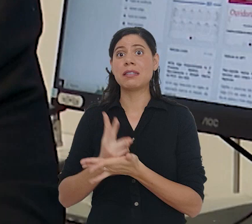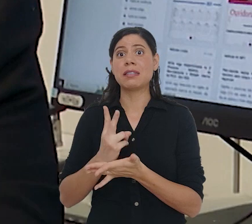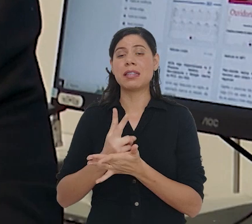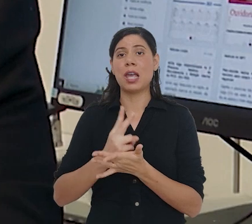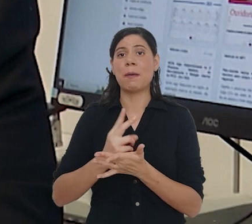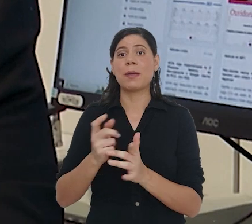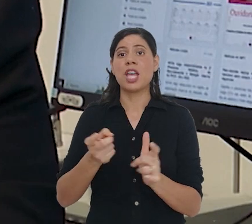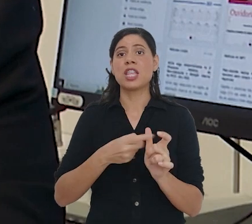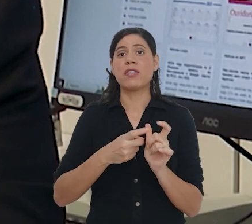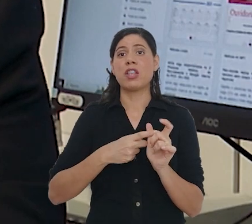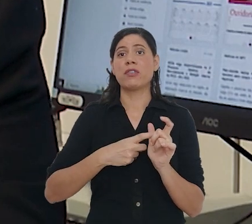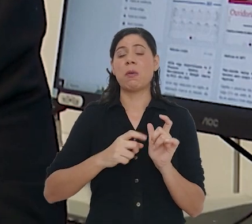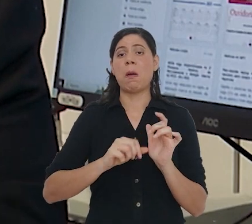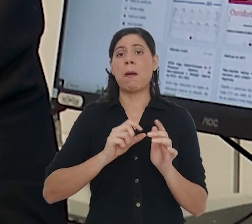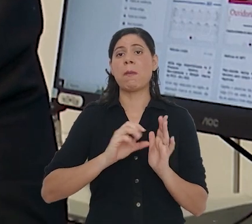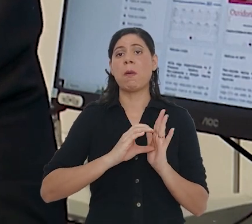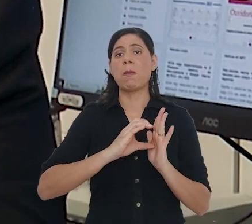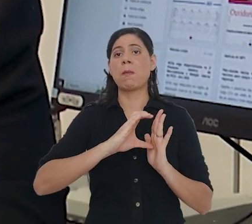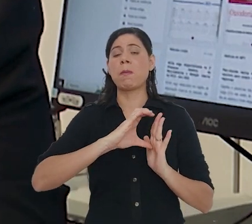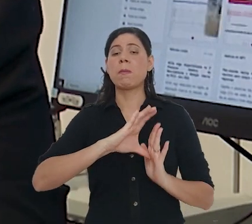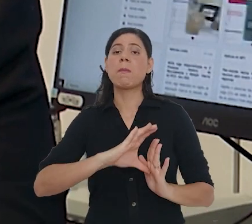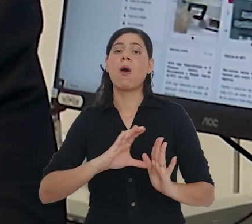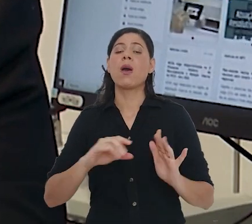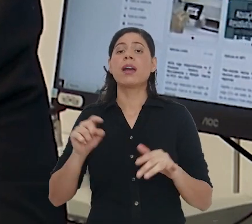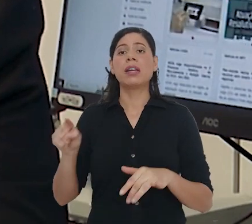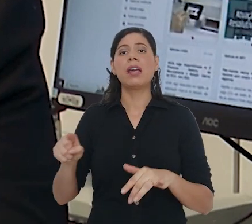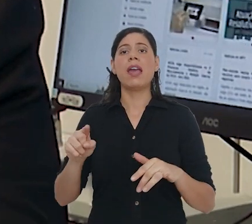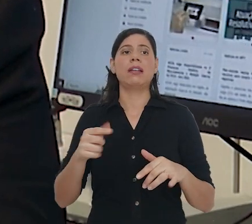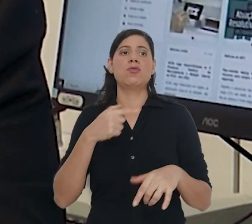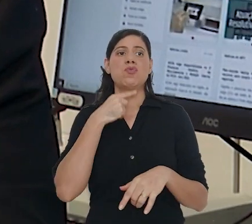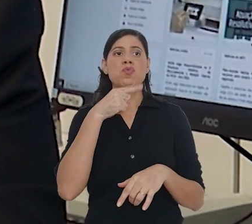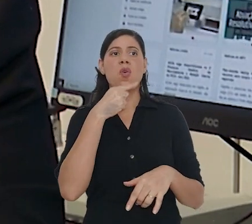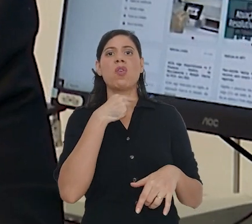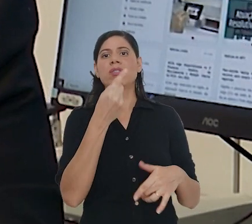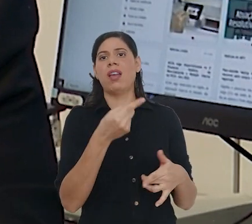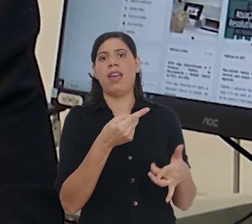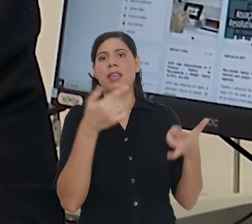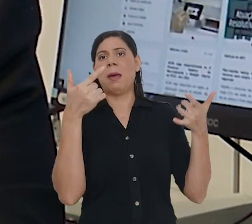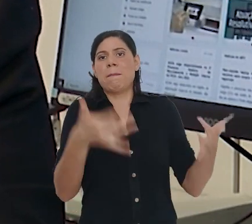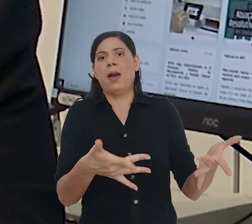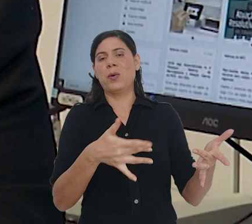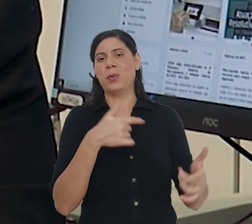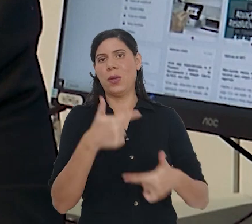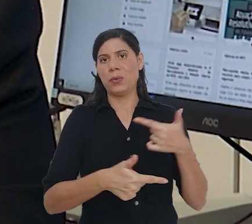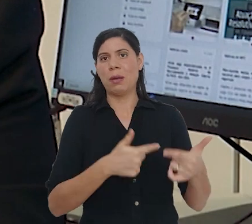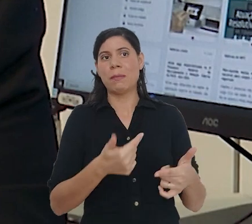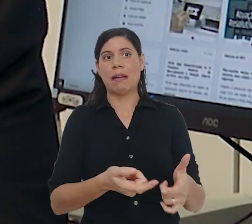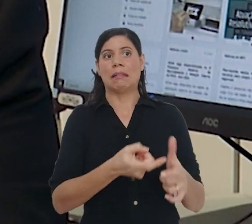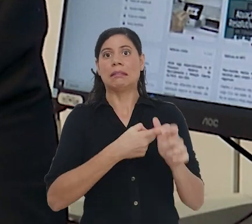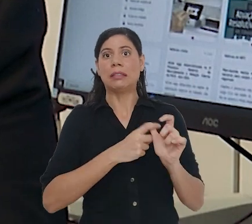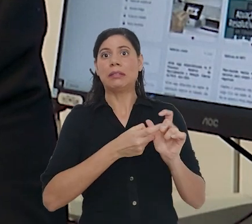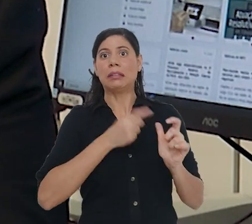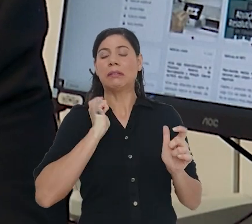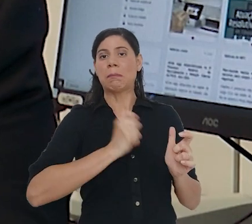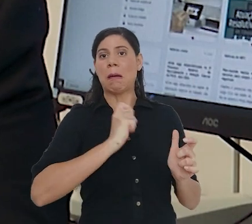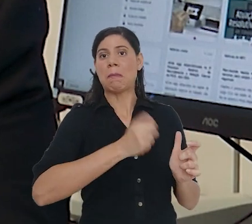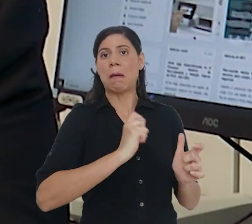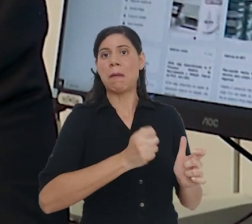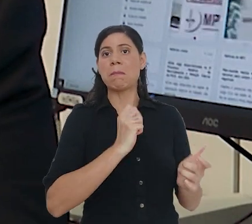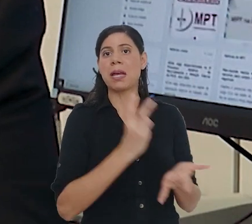forma fraudulenta e ele, até por uma situação de honra pessoal, não consegue se livrar dessa dívida